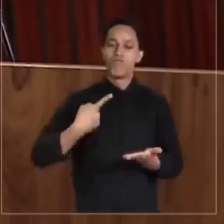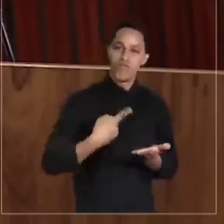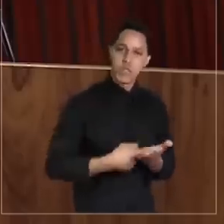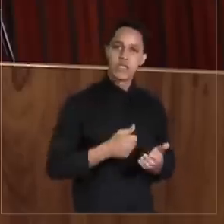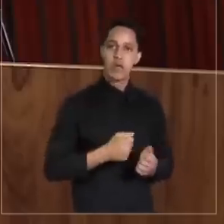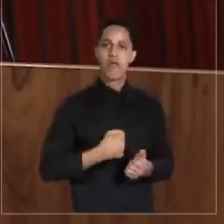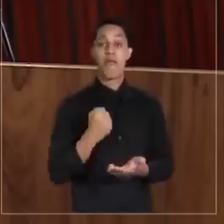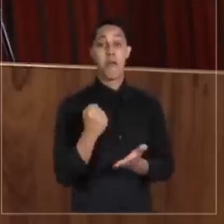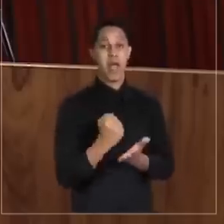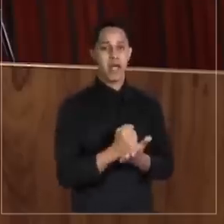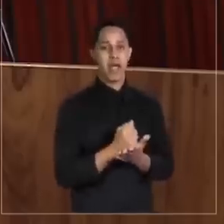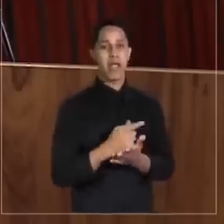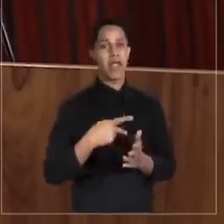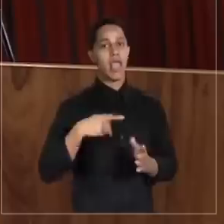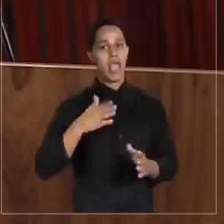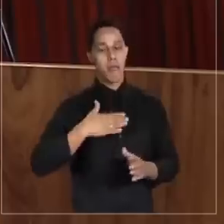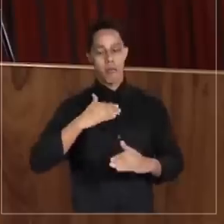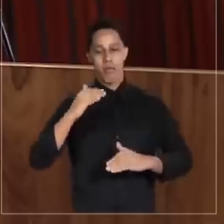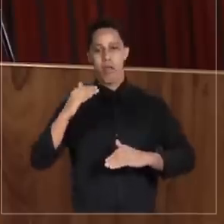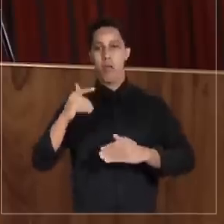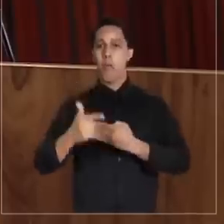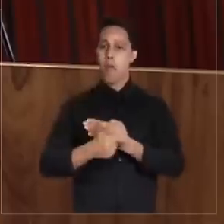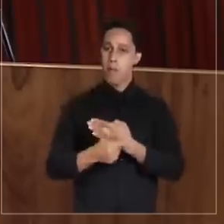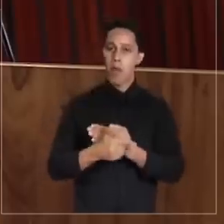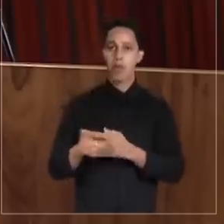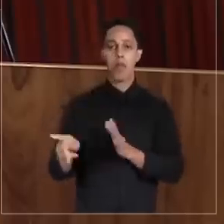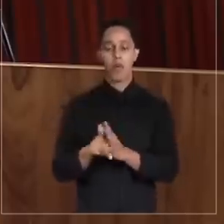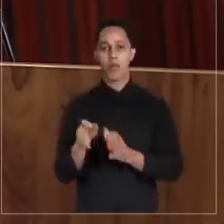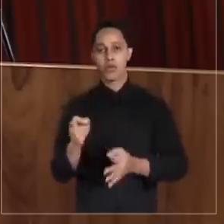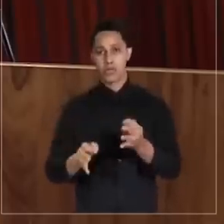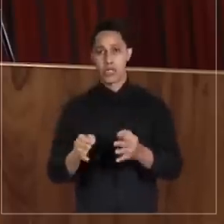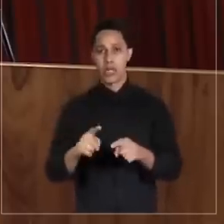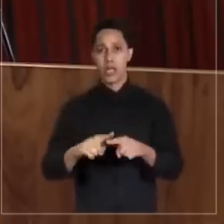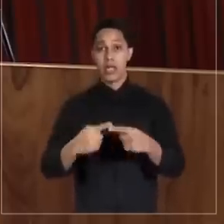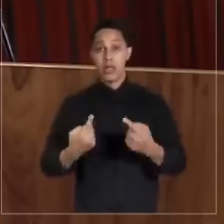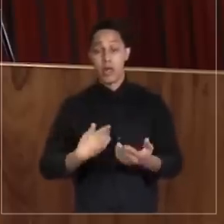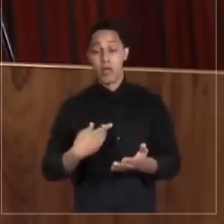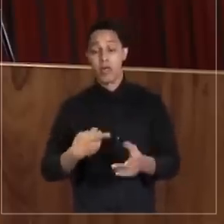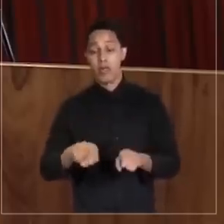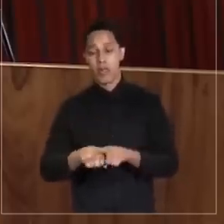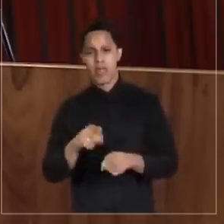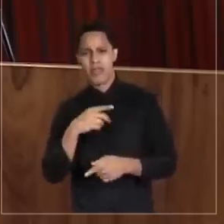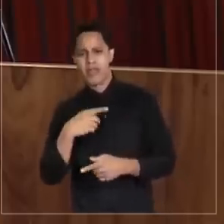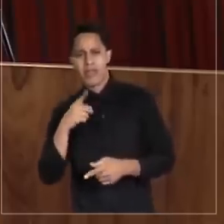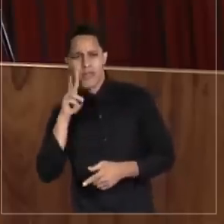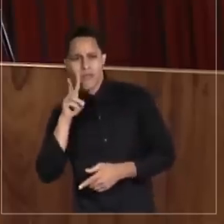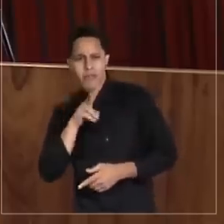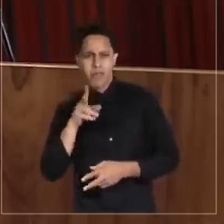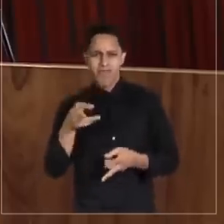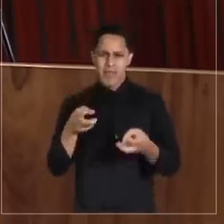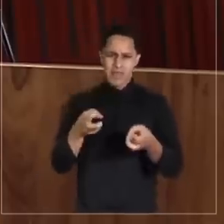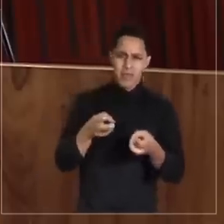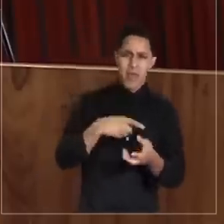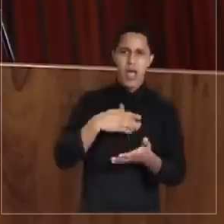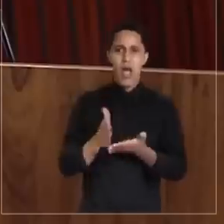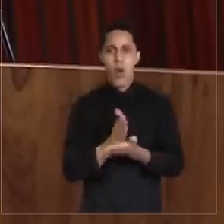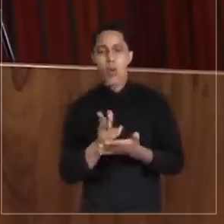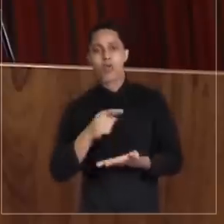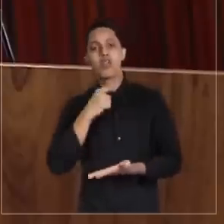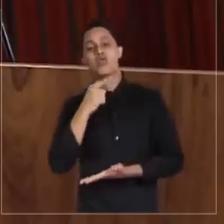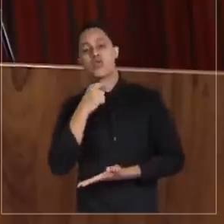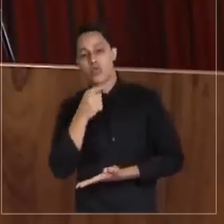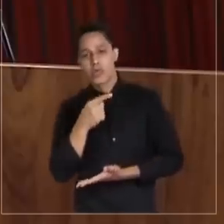desempenhando um dever. Também vi alguns questionamentos, não da parte da defesa aguerrida, e devo dizer, muito